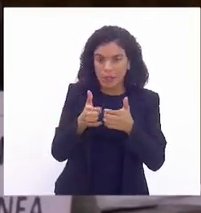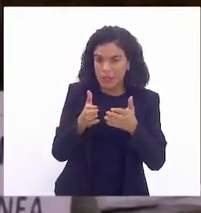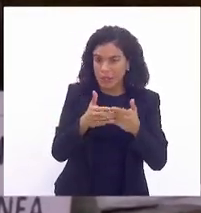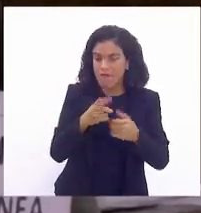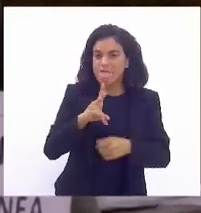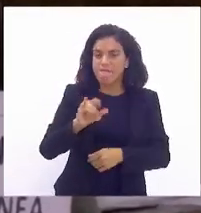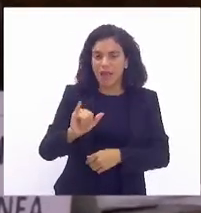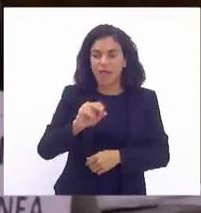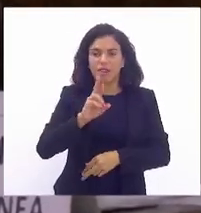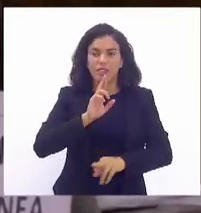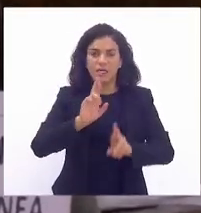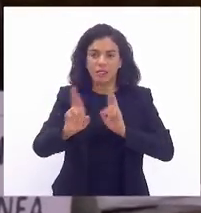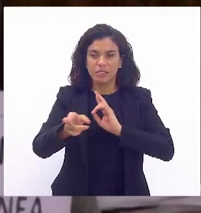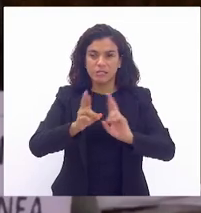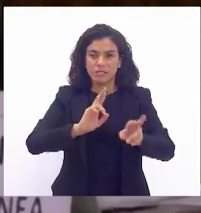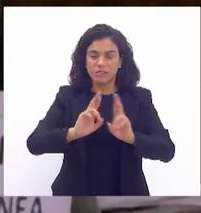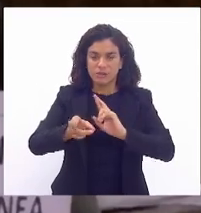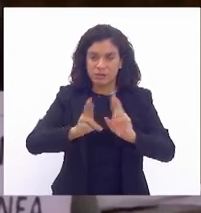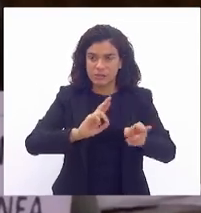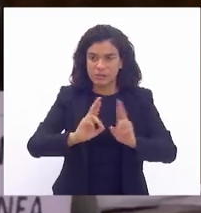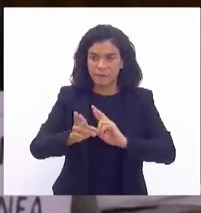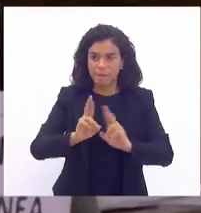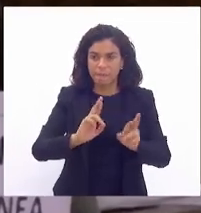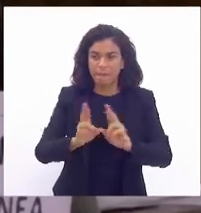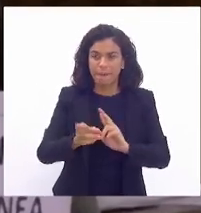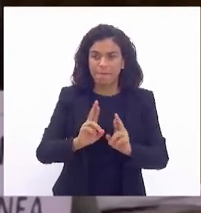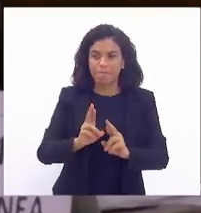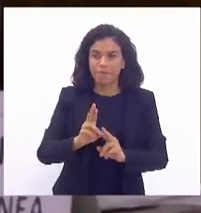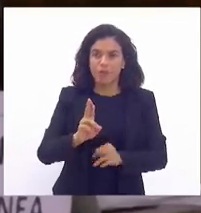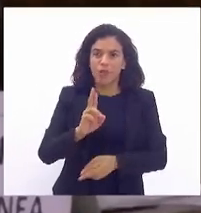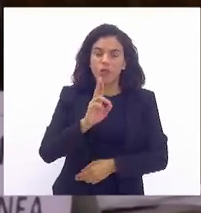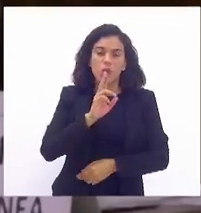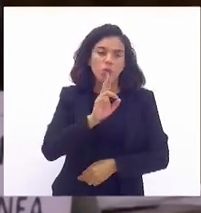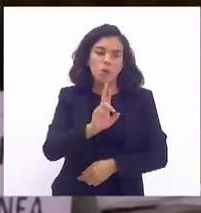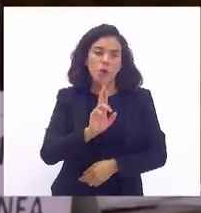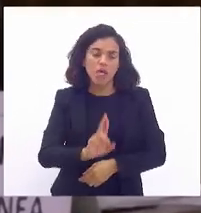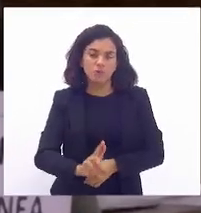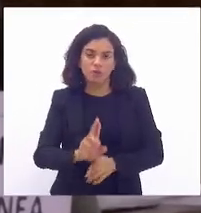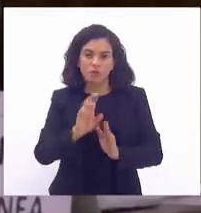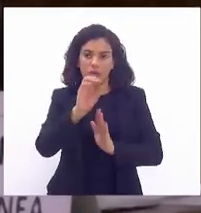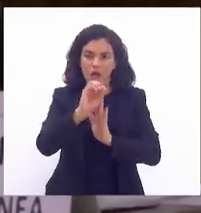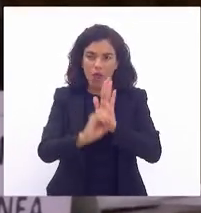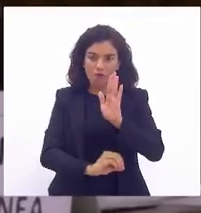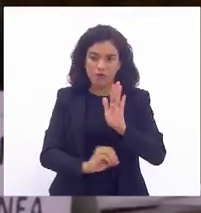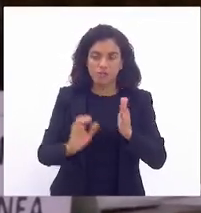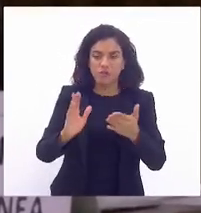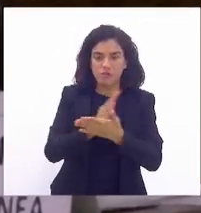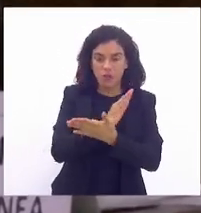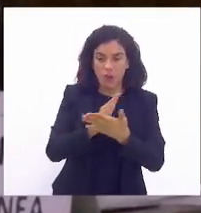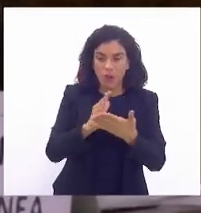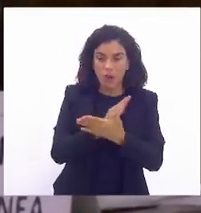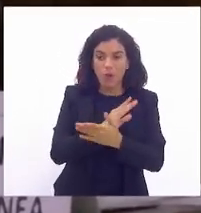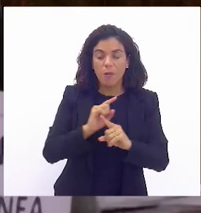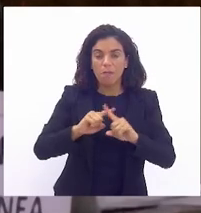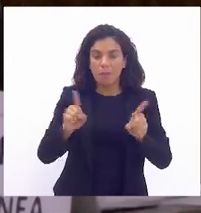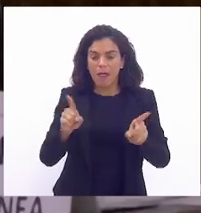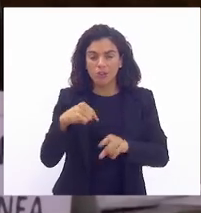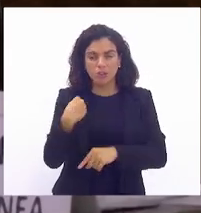responder. Nós não respondemos alguns ofícios, né, em tempo hábil, mas estamos,